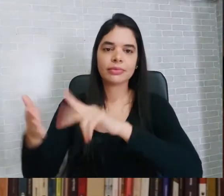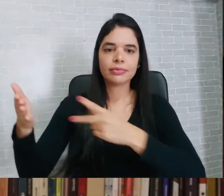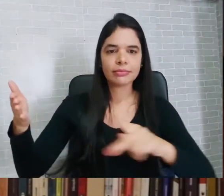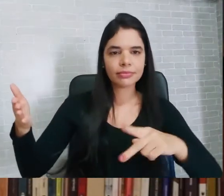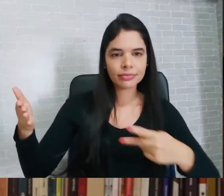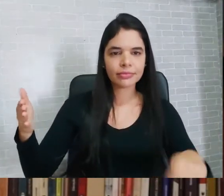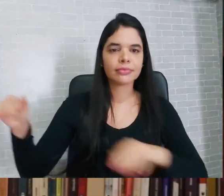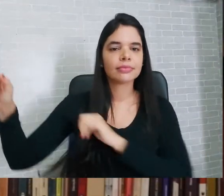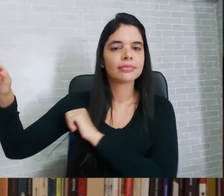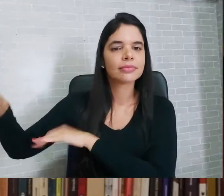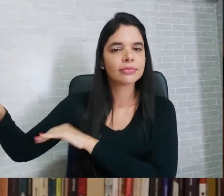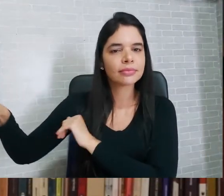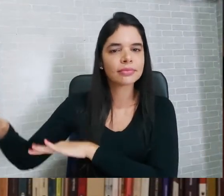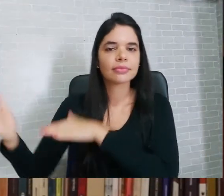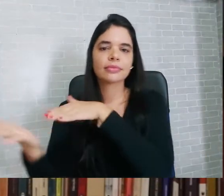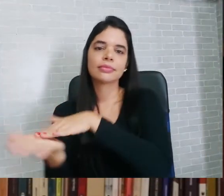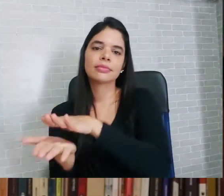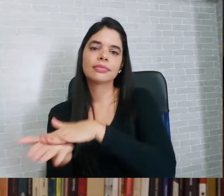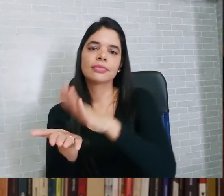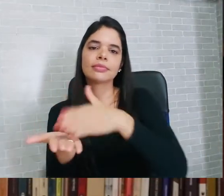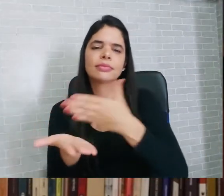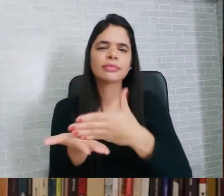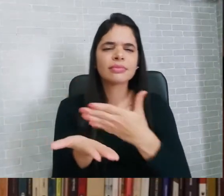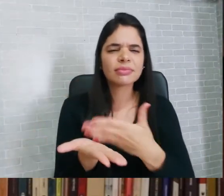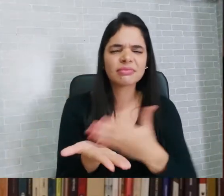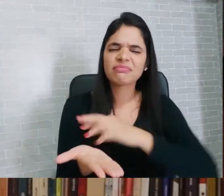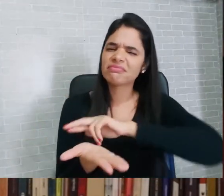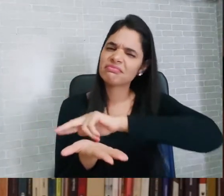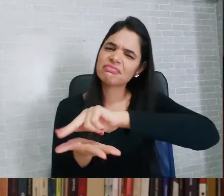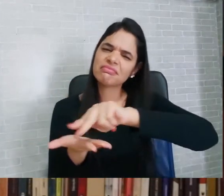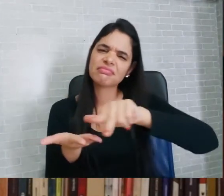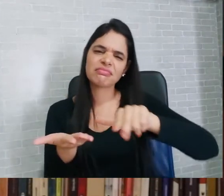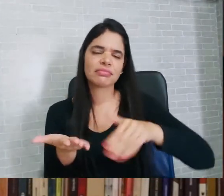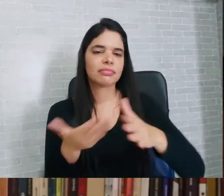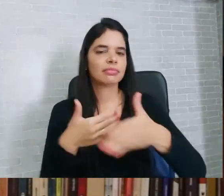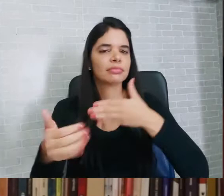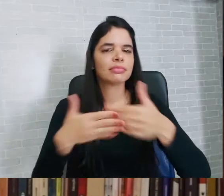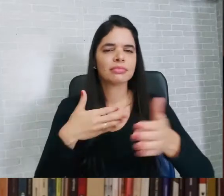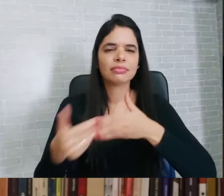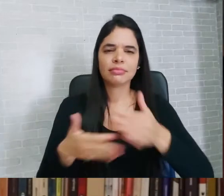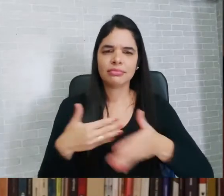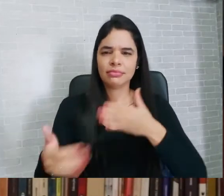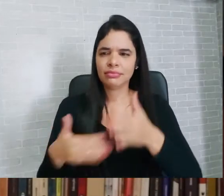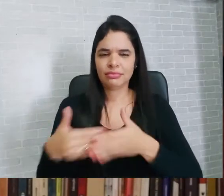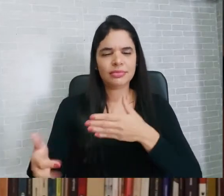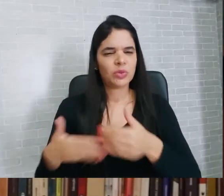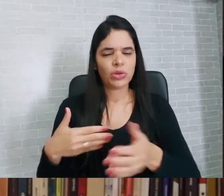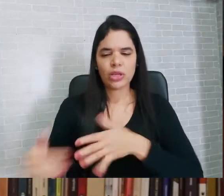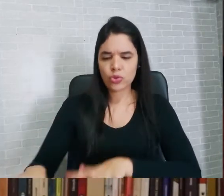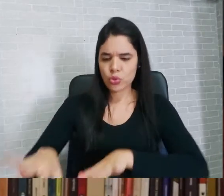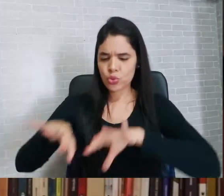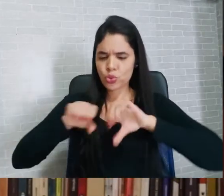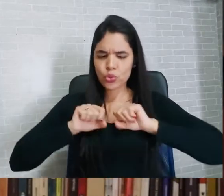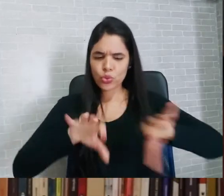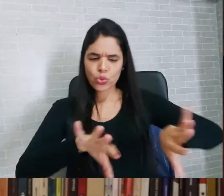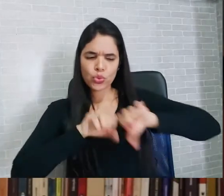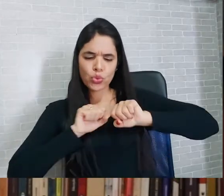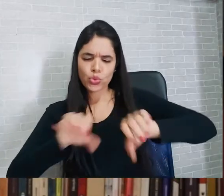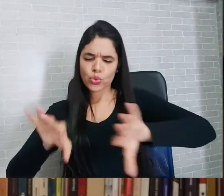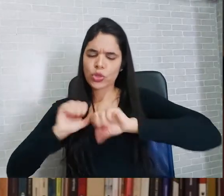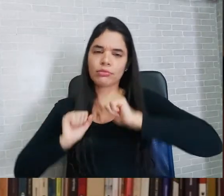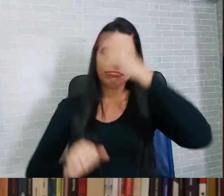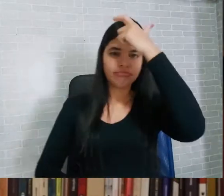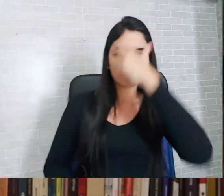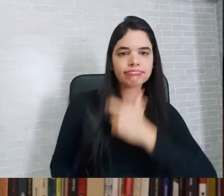guianense, as obras emanando, seja quais foram as fontes de inspiração de poetas considerados guianenses ou que